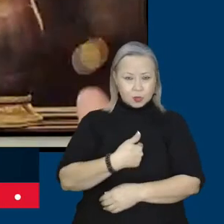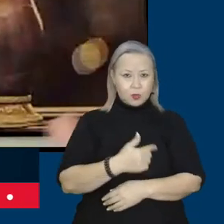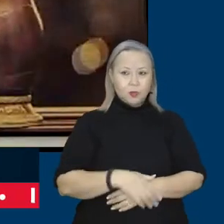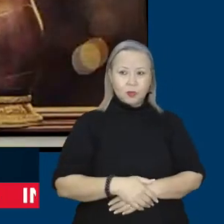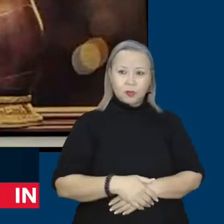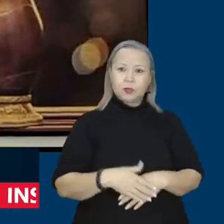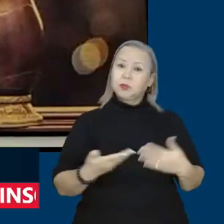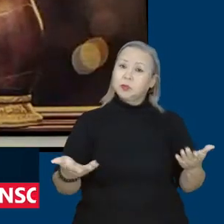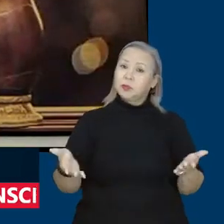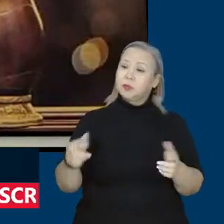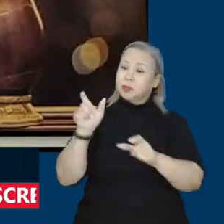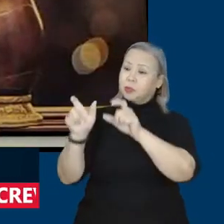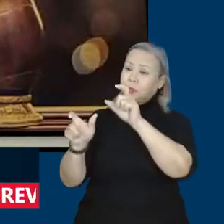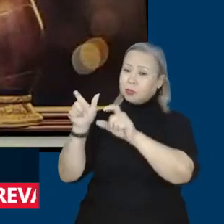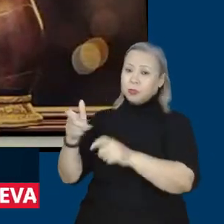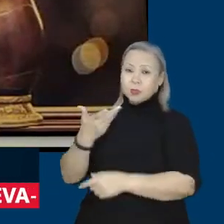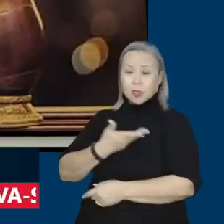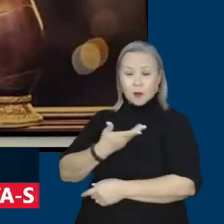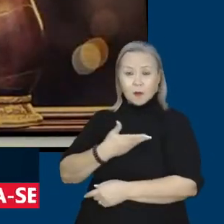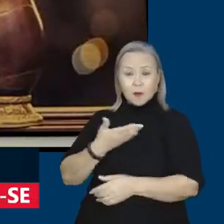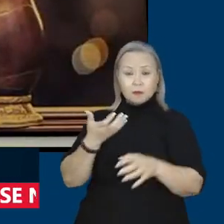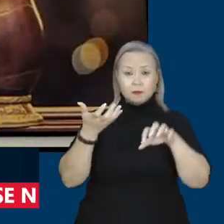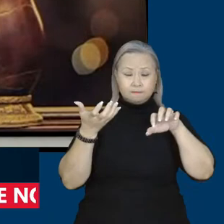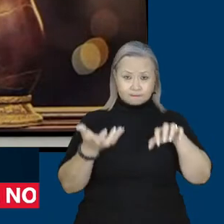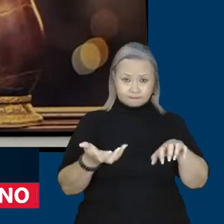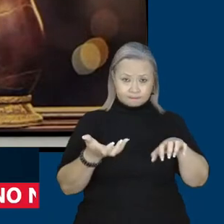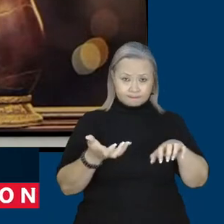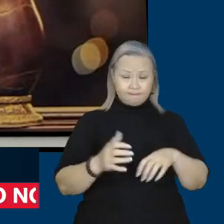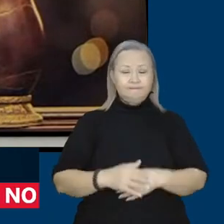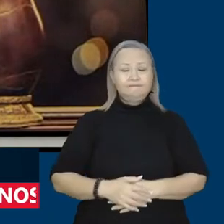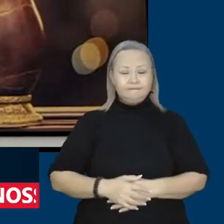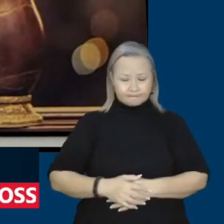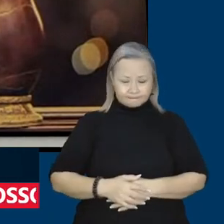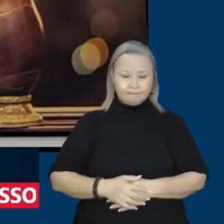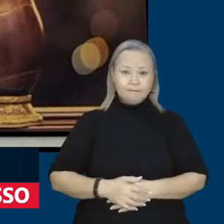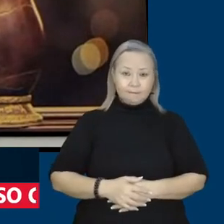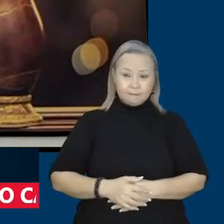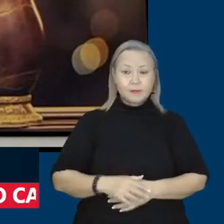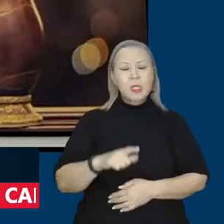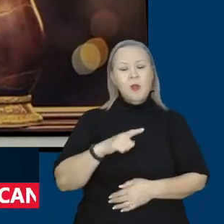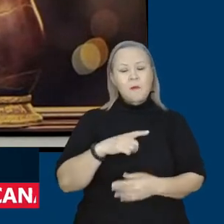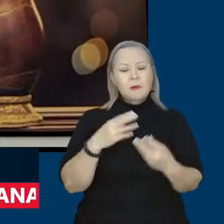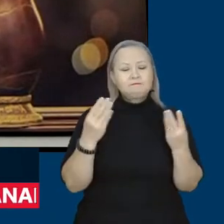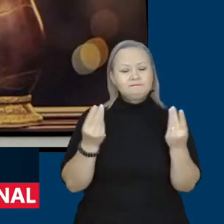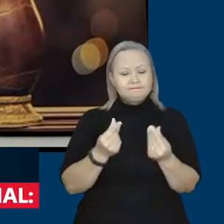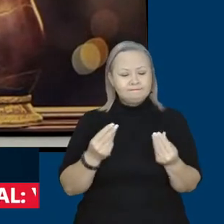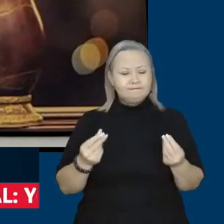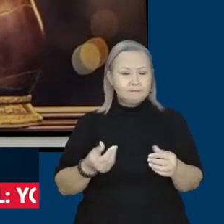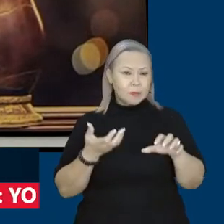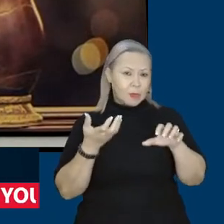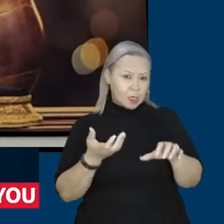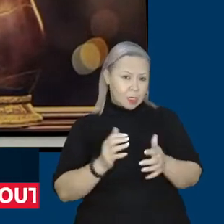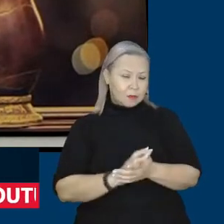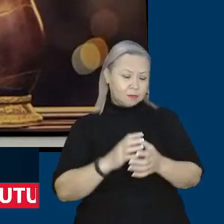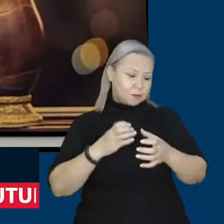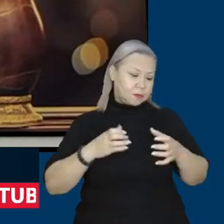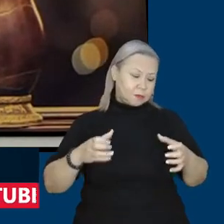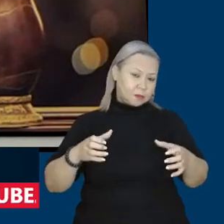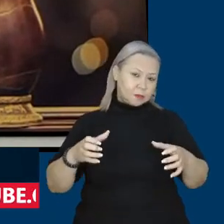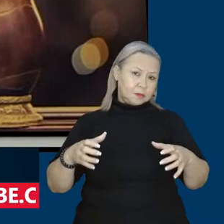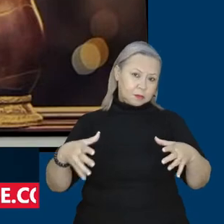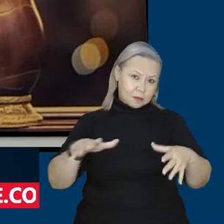pares dentro do congresso nacional acredito que vai ter sensibilidade de ampla a maioria